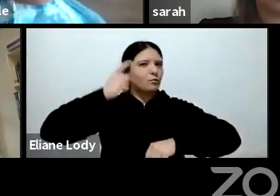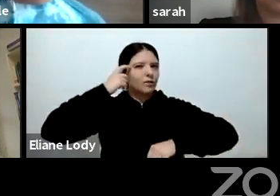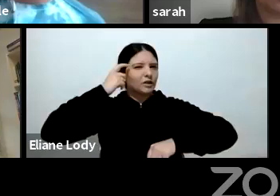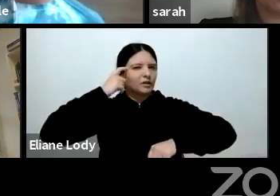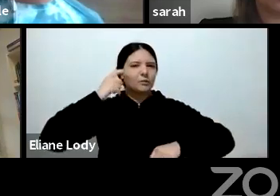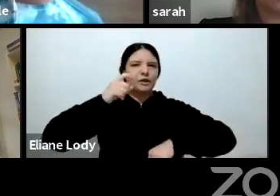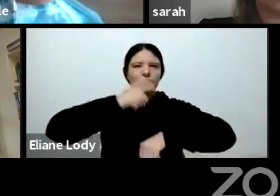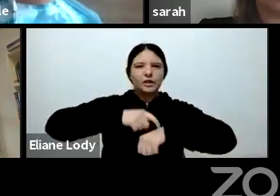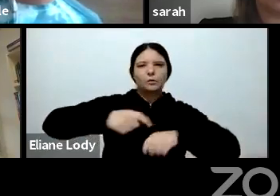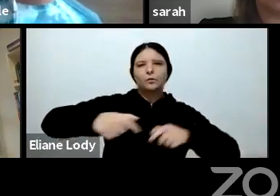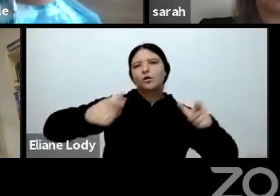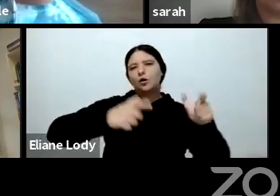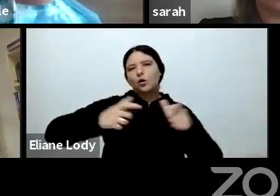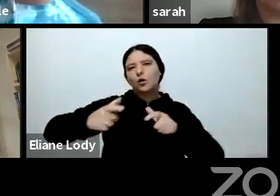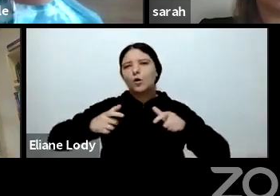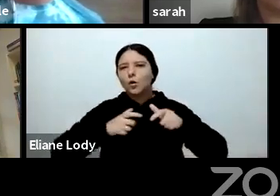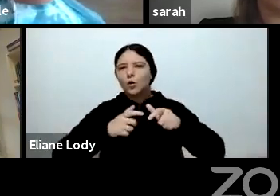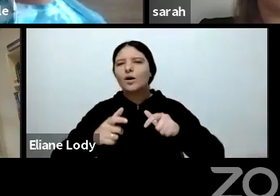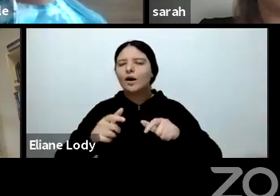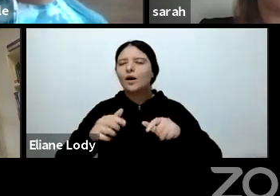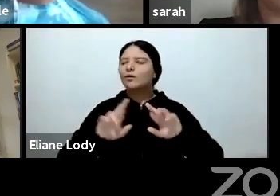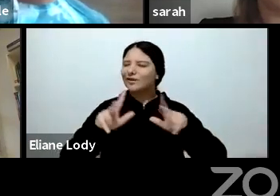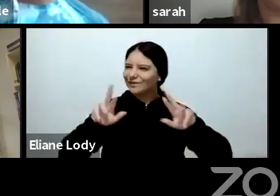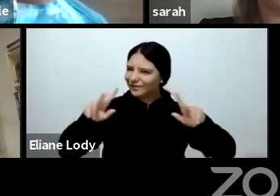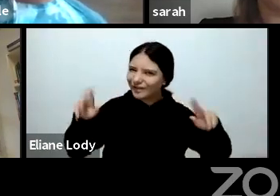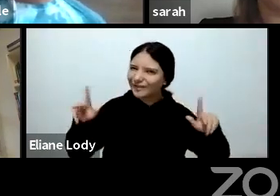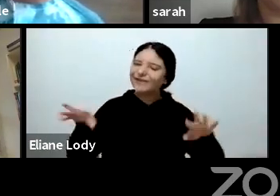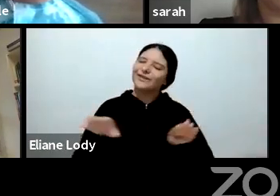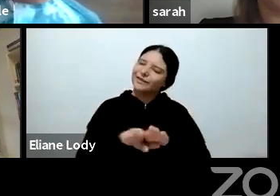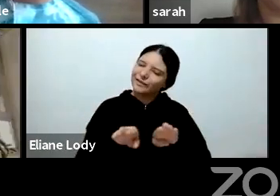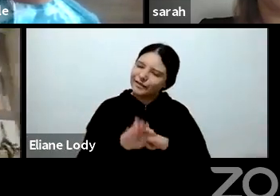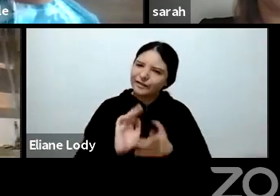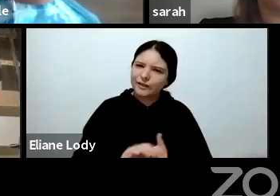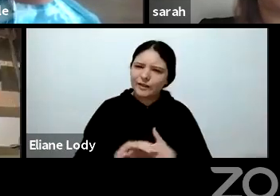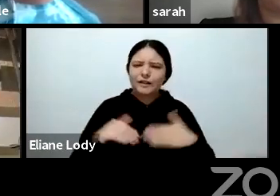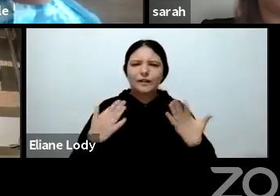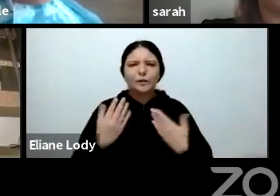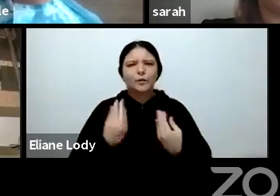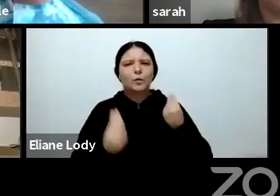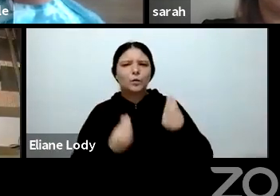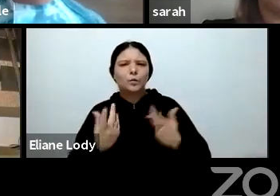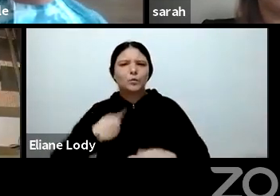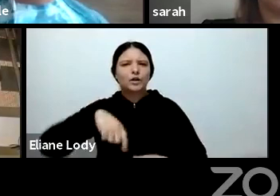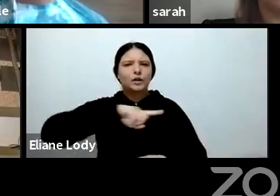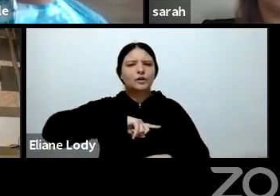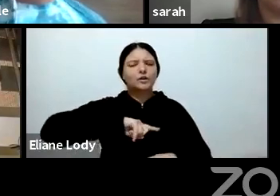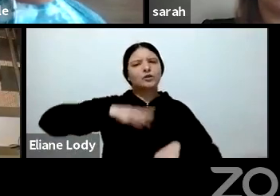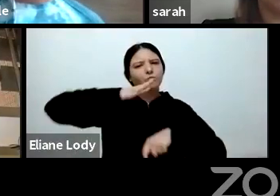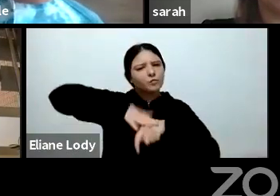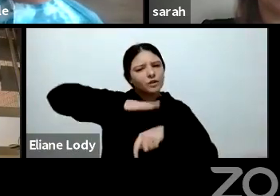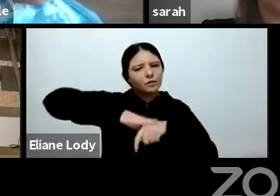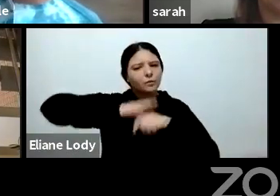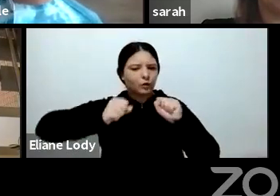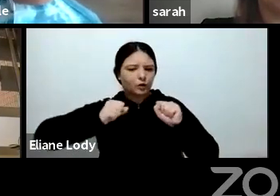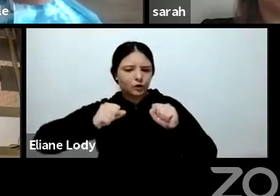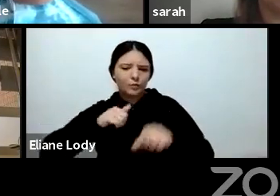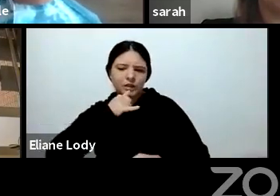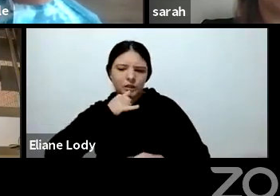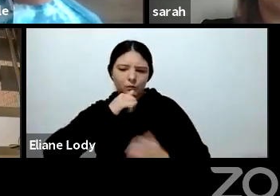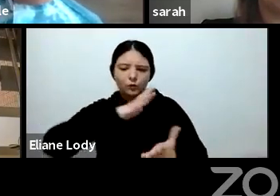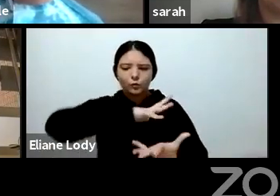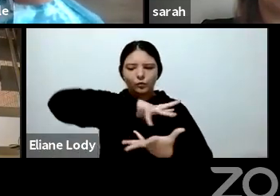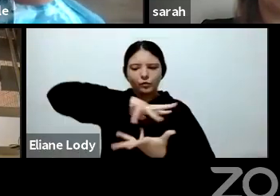espacialidade também são distintas, né? Então também como é que a gente pode acomodar, né, no universo